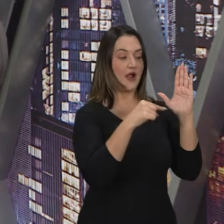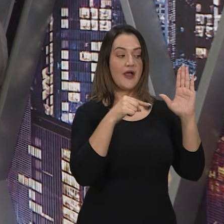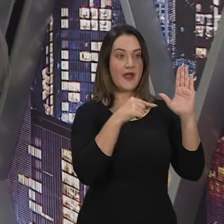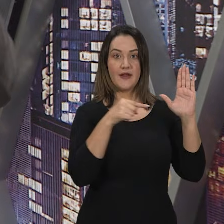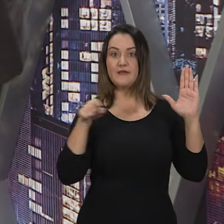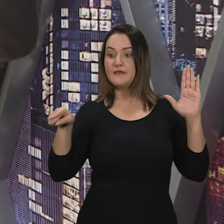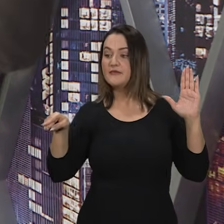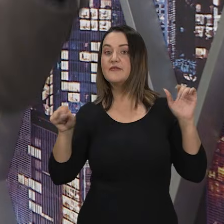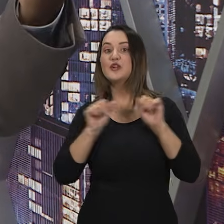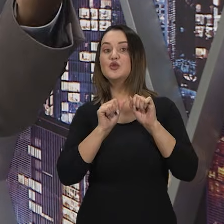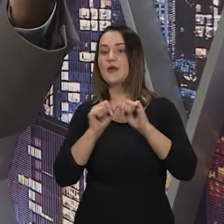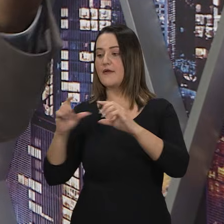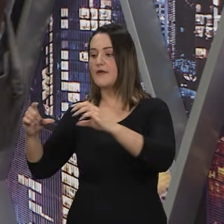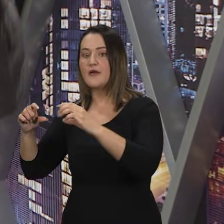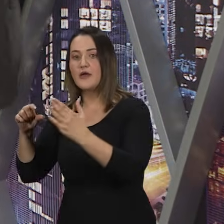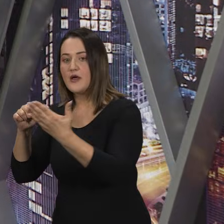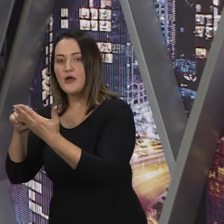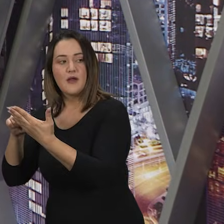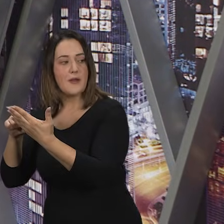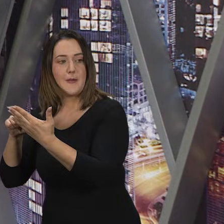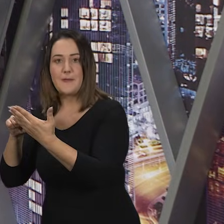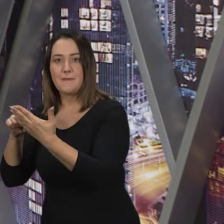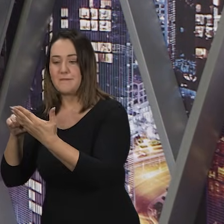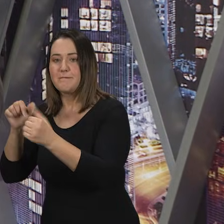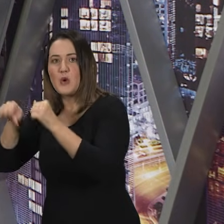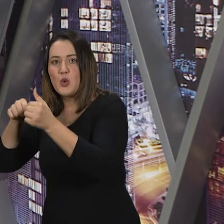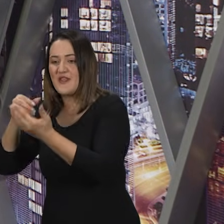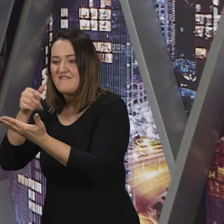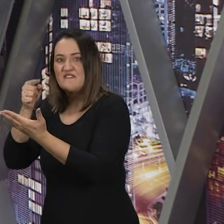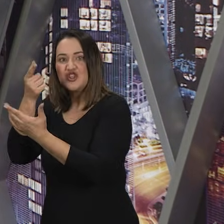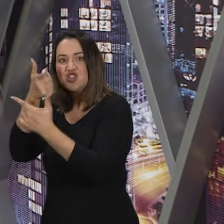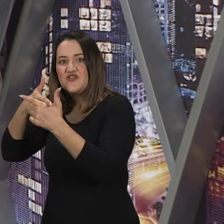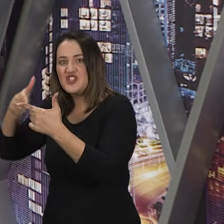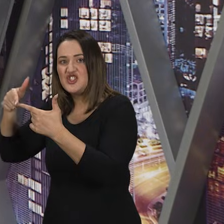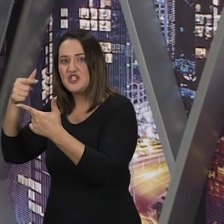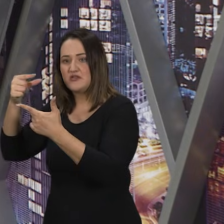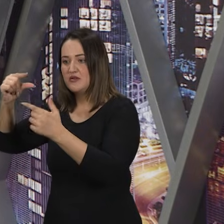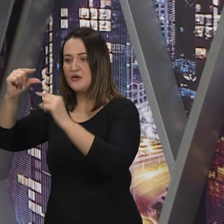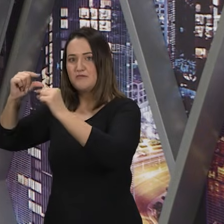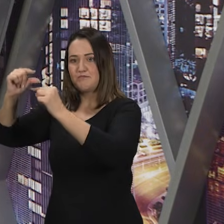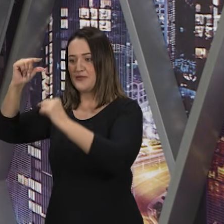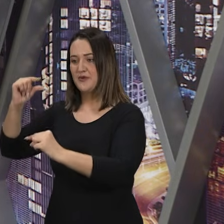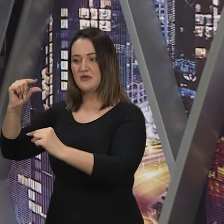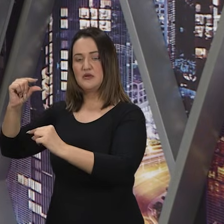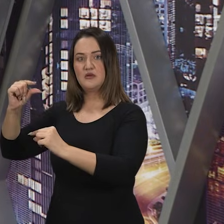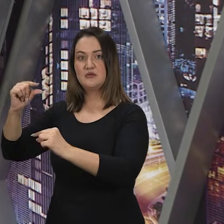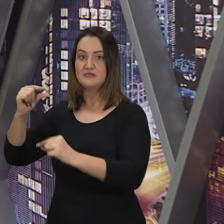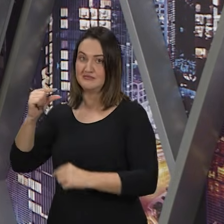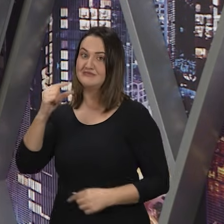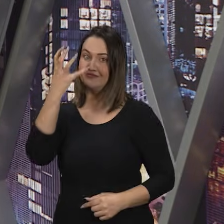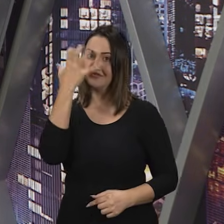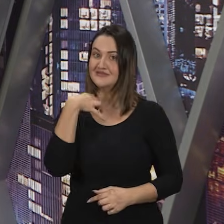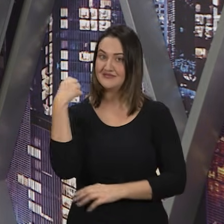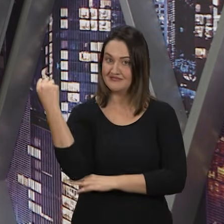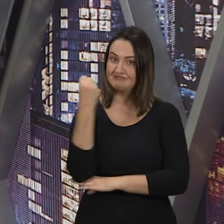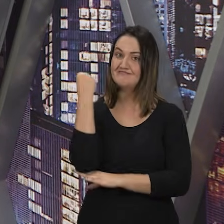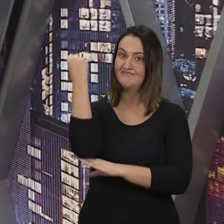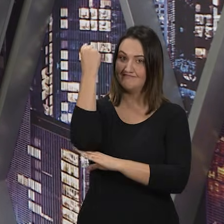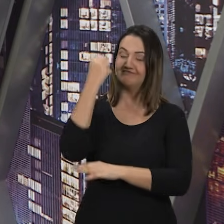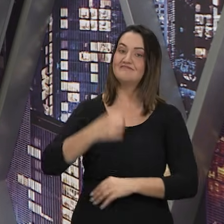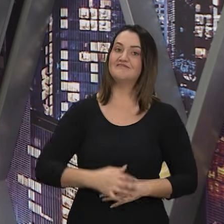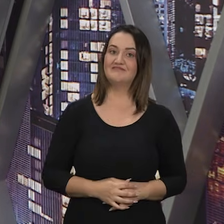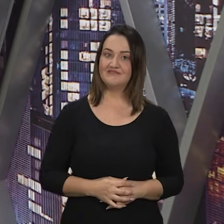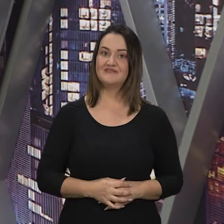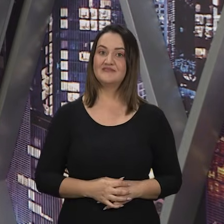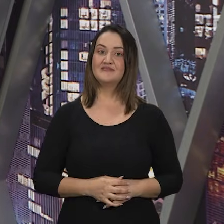brecha do 2º que foi tirado. Ou seja, eles mexeram nos 10 mandamentos. Isso é muito sério, isso